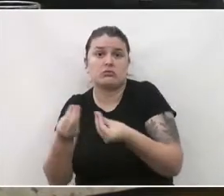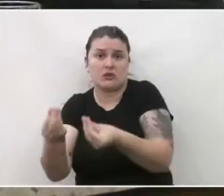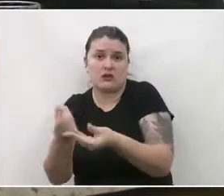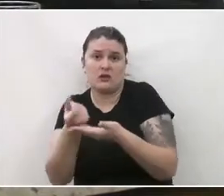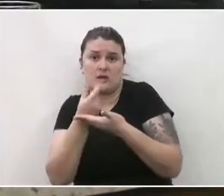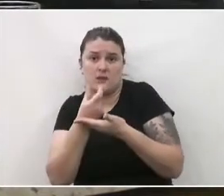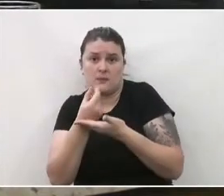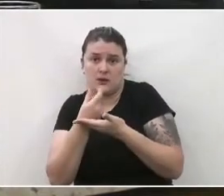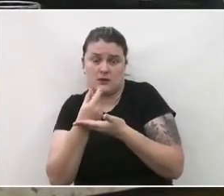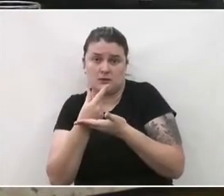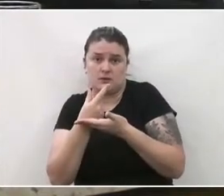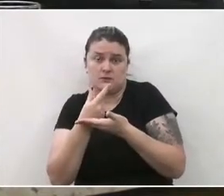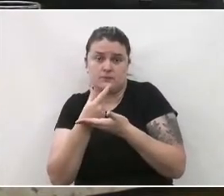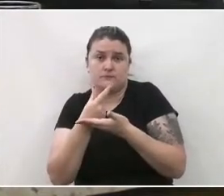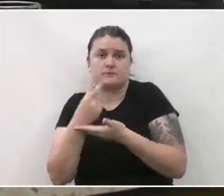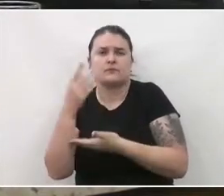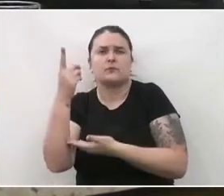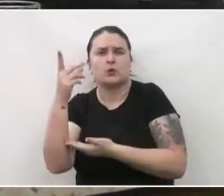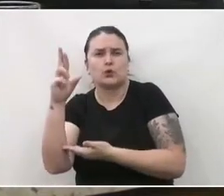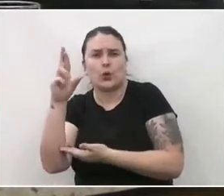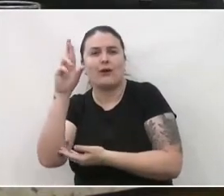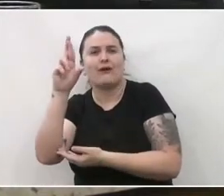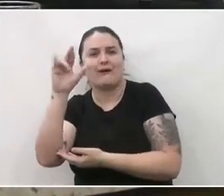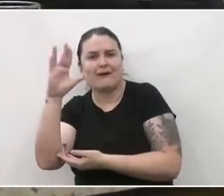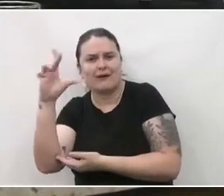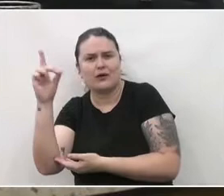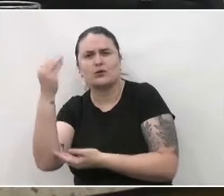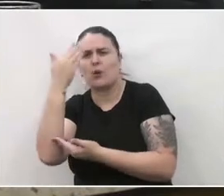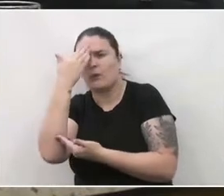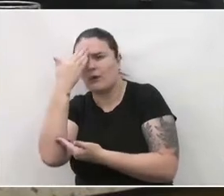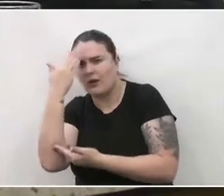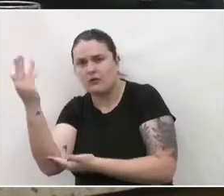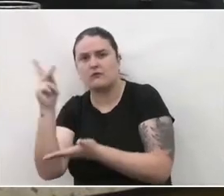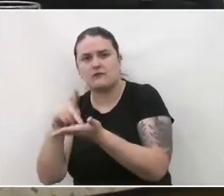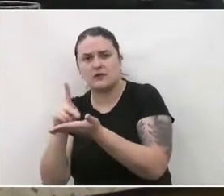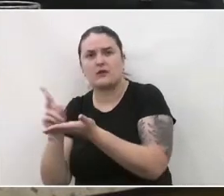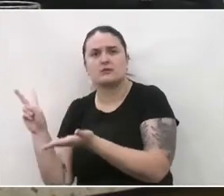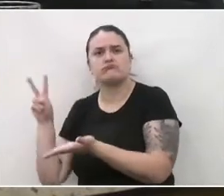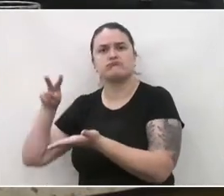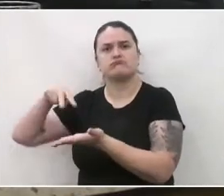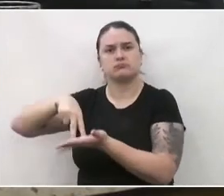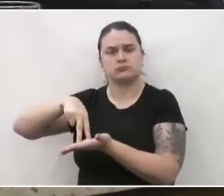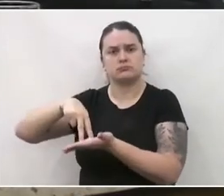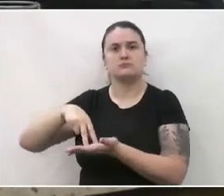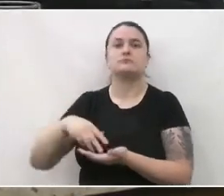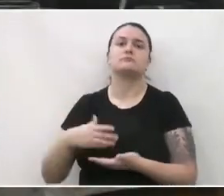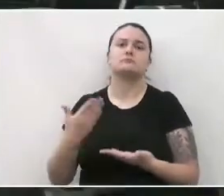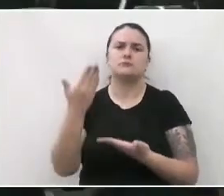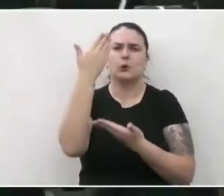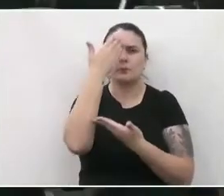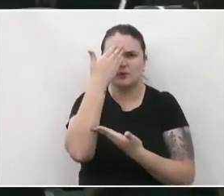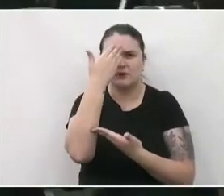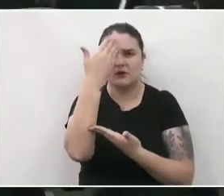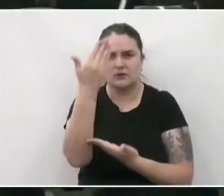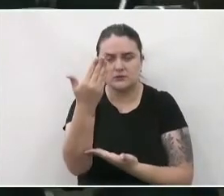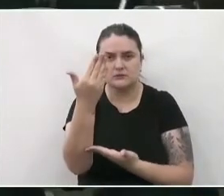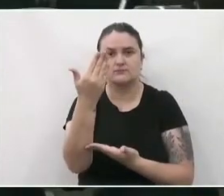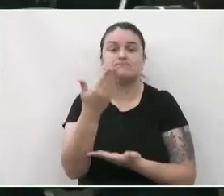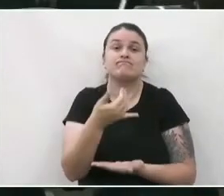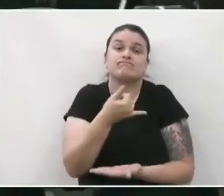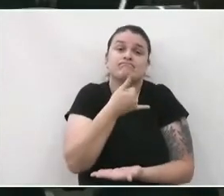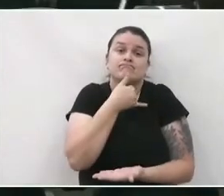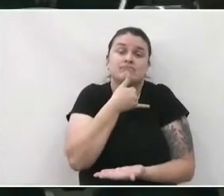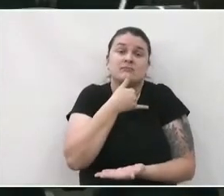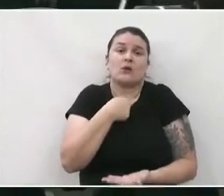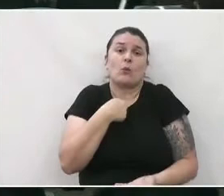tratamento precoce. Doutor Ricardo, muito obrigada, de verdade, por ter vindo. Eu que agradeço.